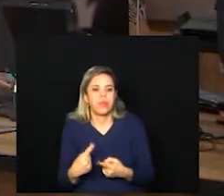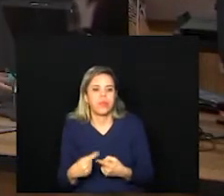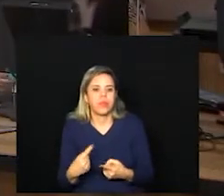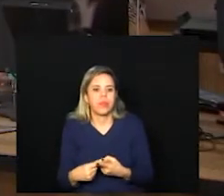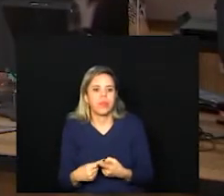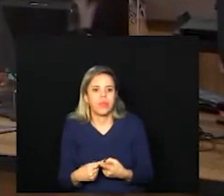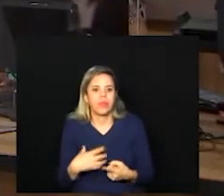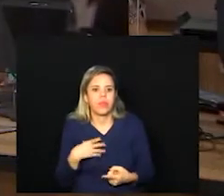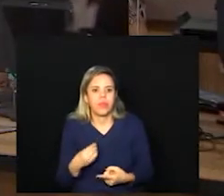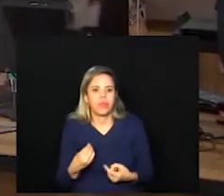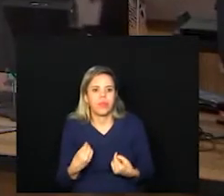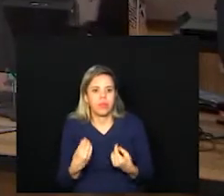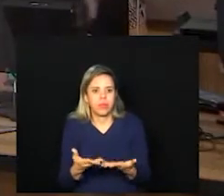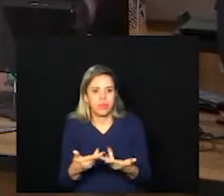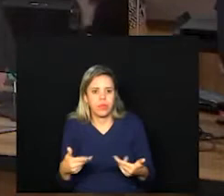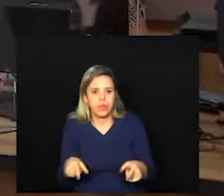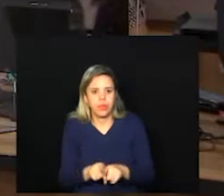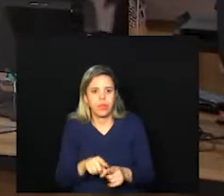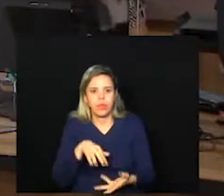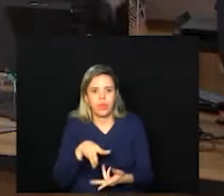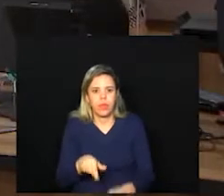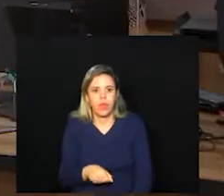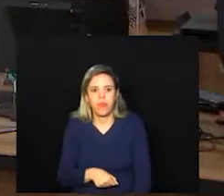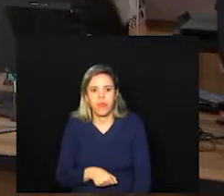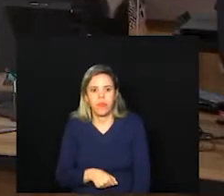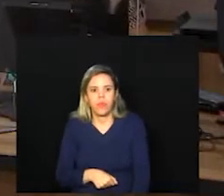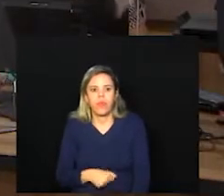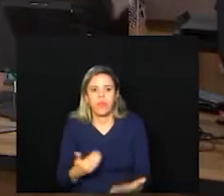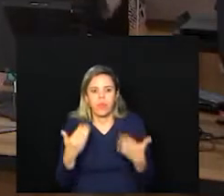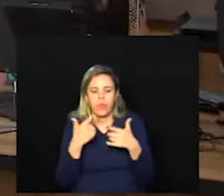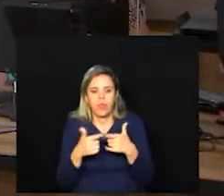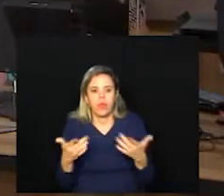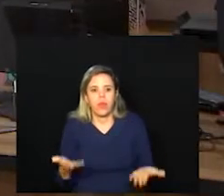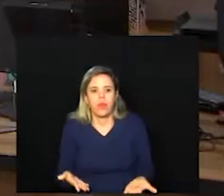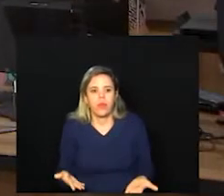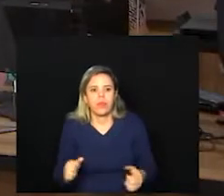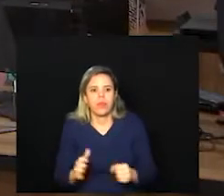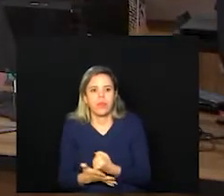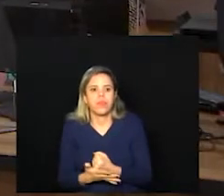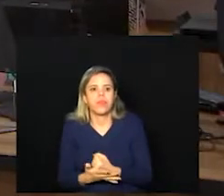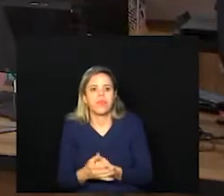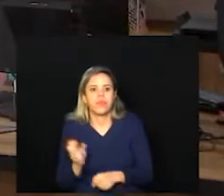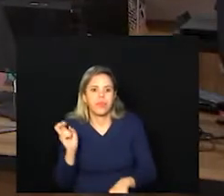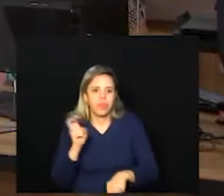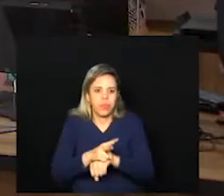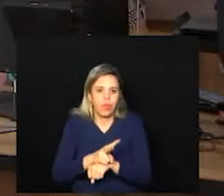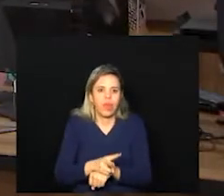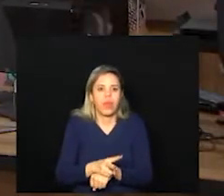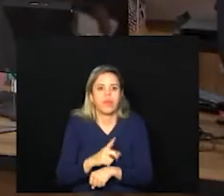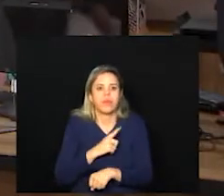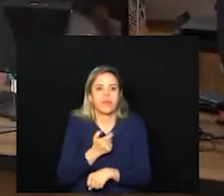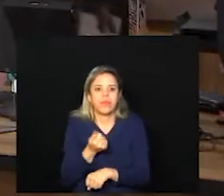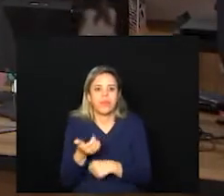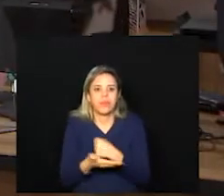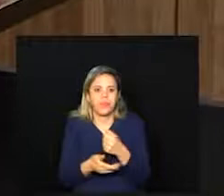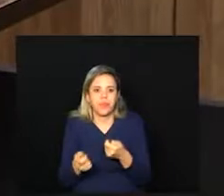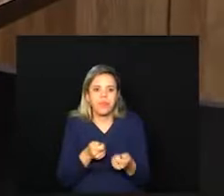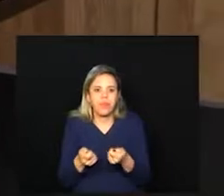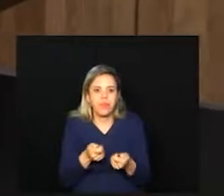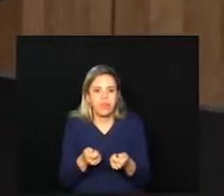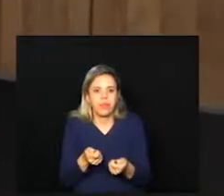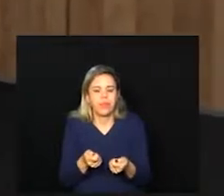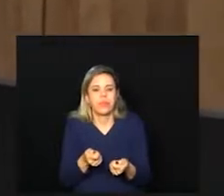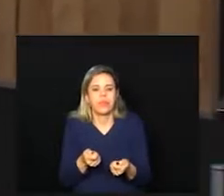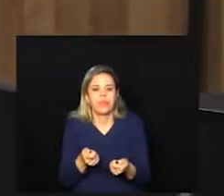colocar um filho no mundo, né? Diante de uma situação, de uma pandemia, de um vírus, eu acho que a gente tem um pouquinho de cautela, né?